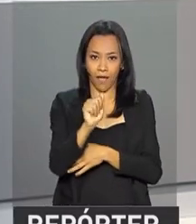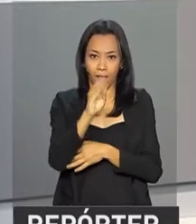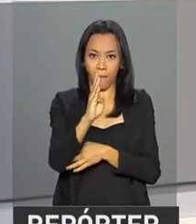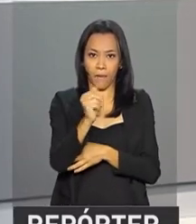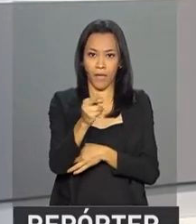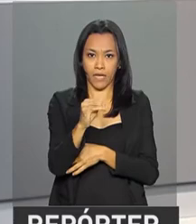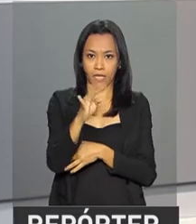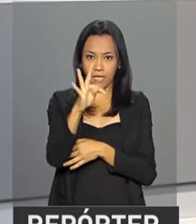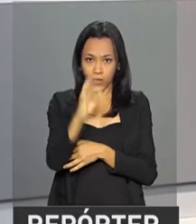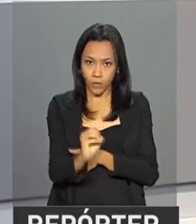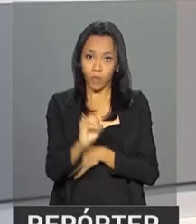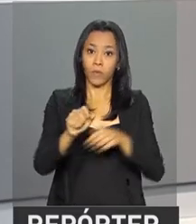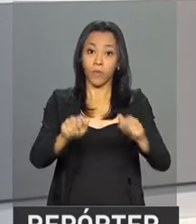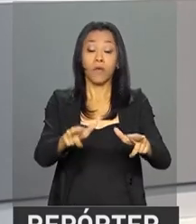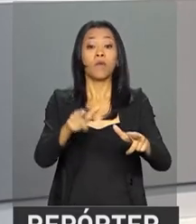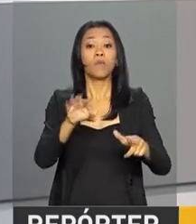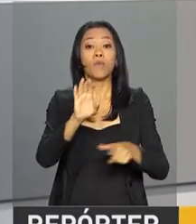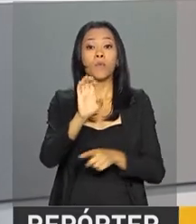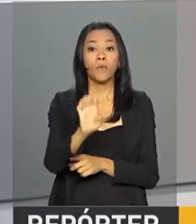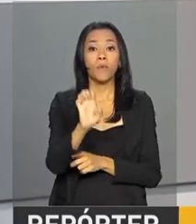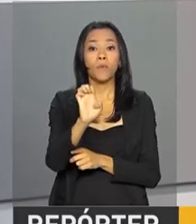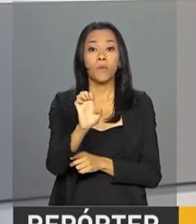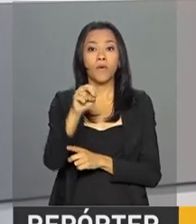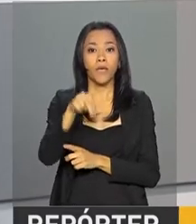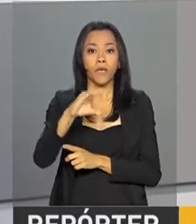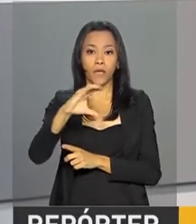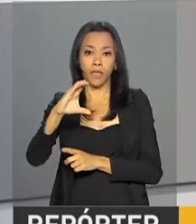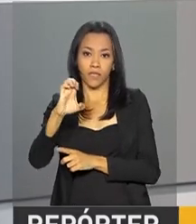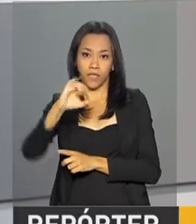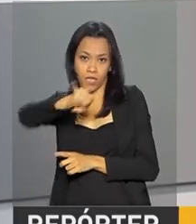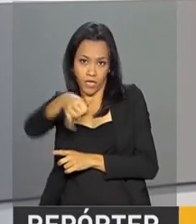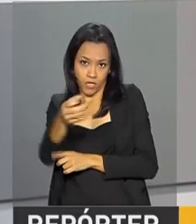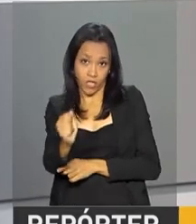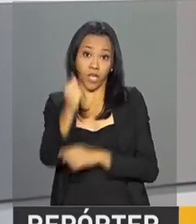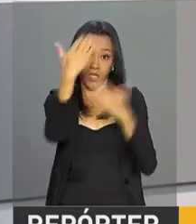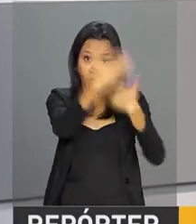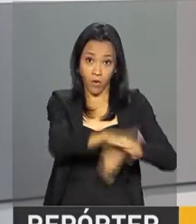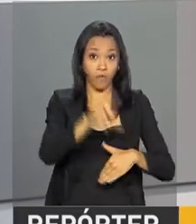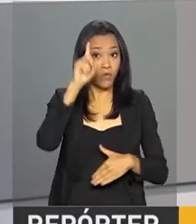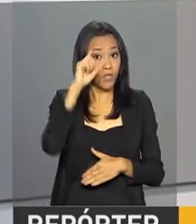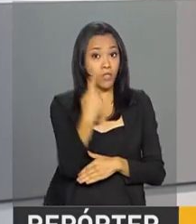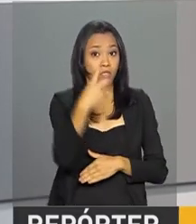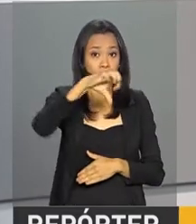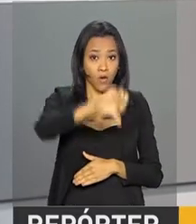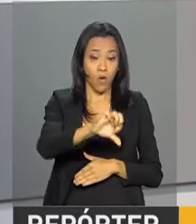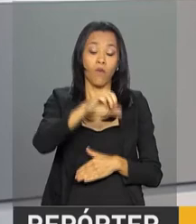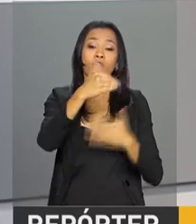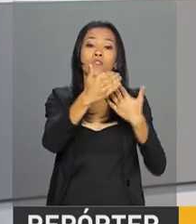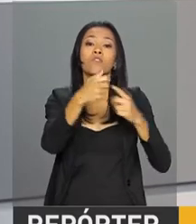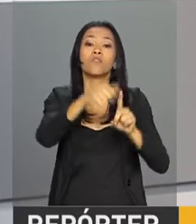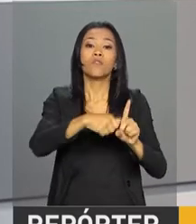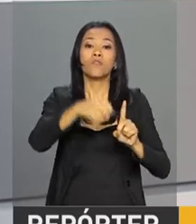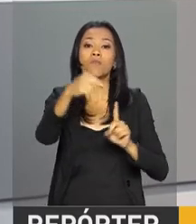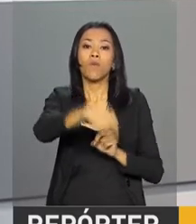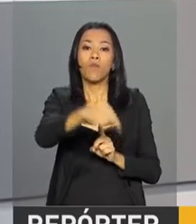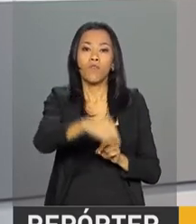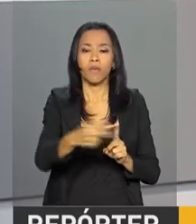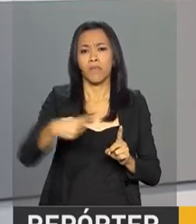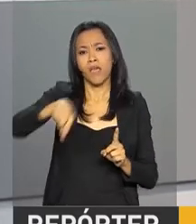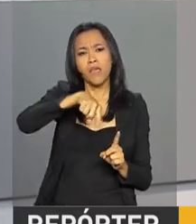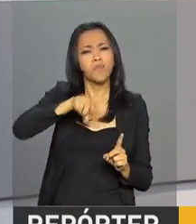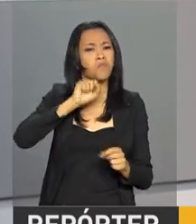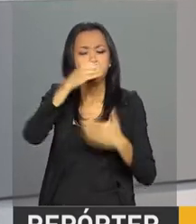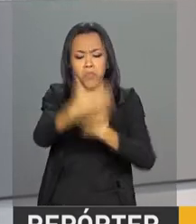pelo mec as provas do enem seja nacional foram aplicadas no dia 19 de novembro esse exame serve para que jovens e